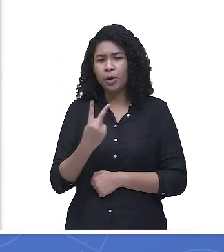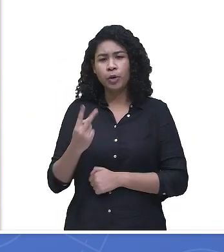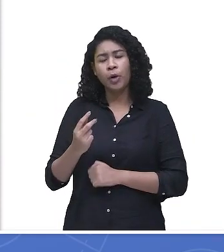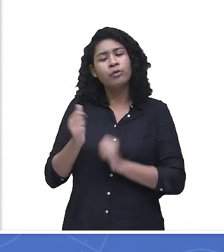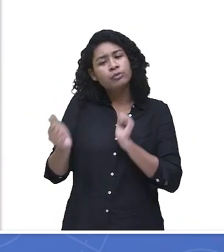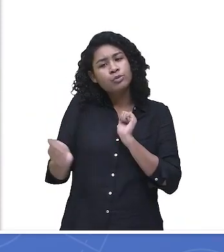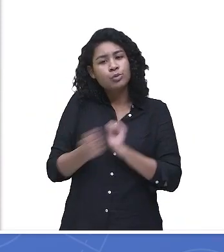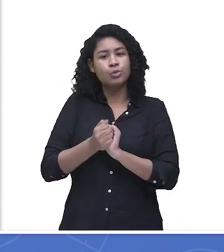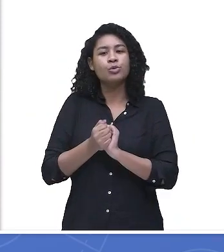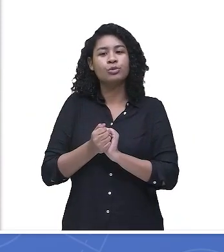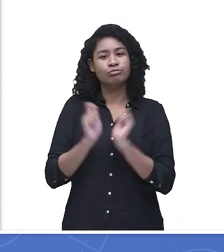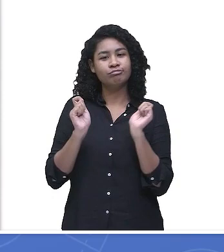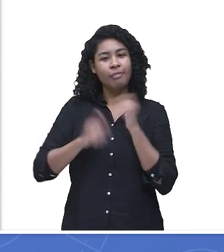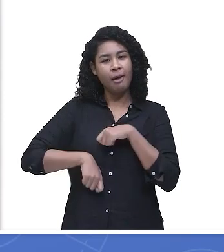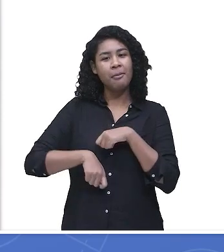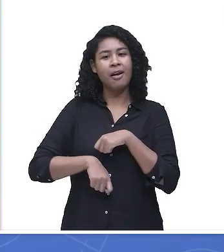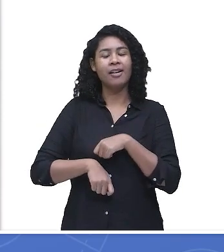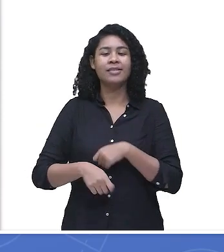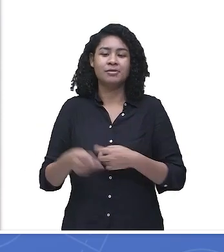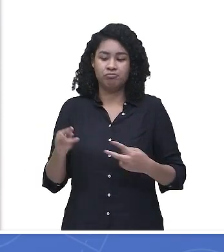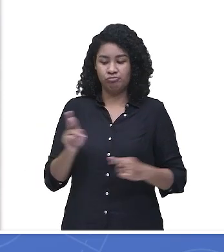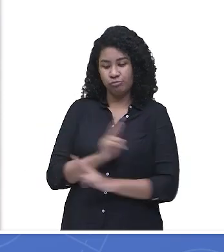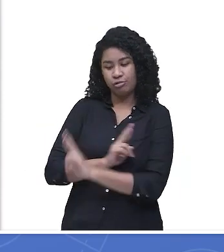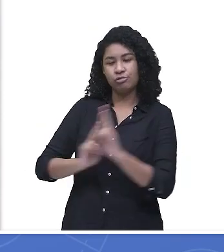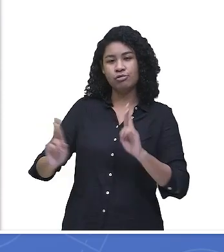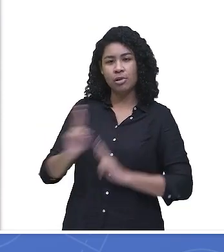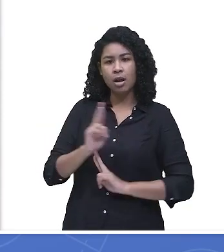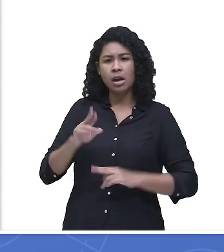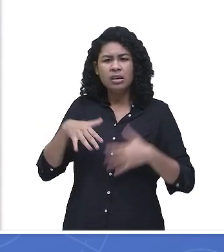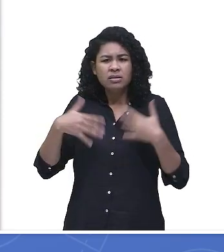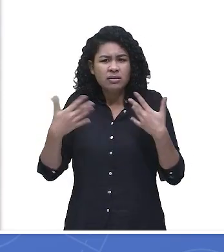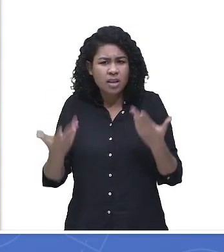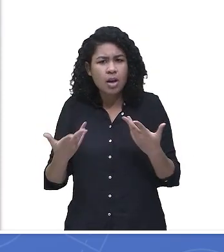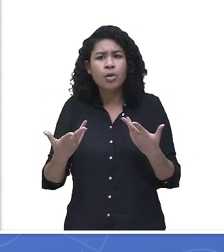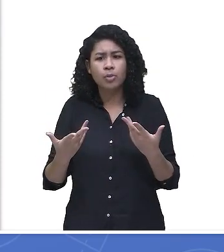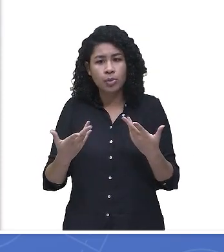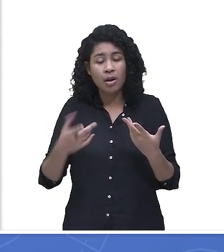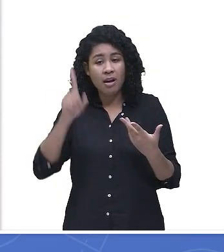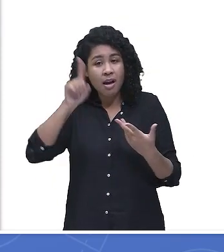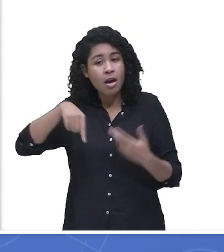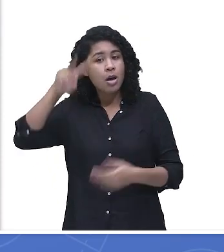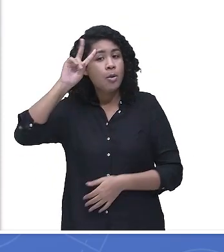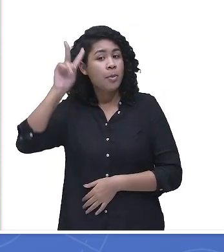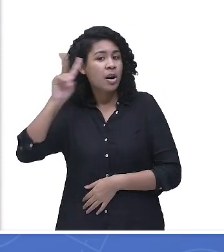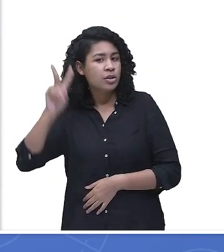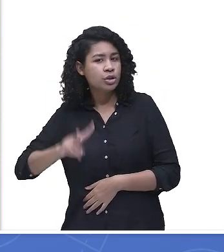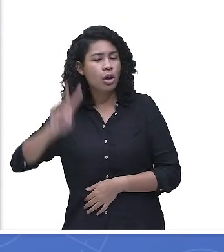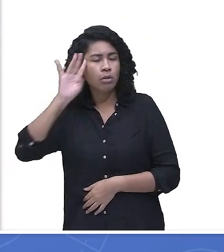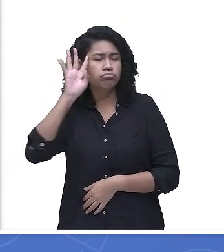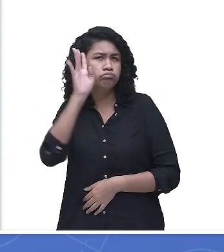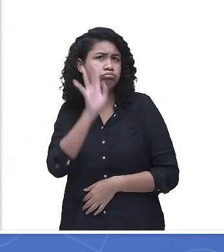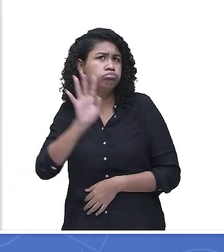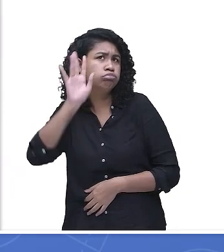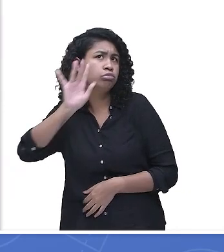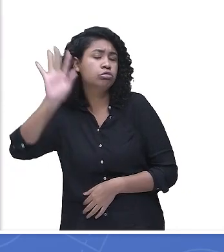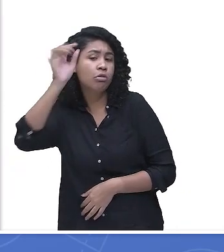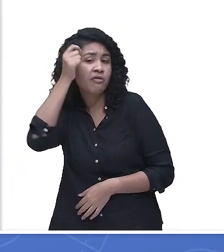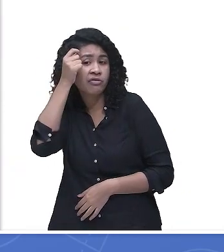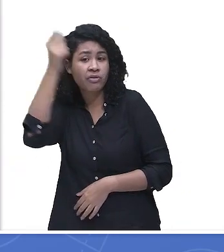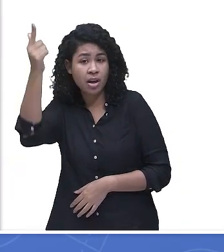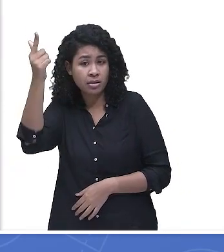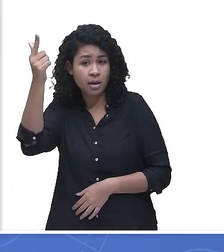que vai misturar ficção, não é? Ou seja, contos, fatos, relatos inventados